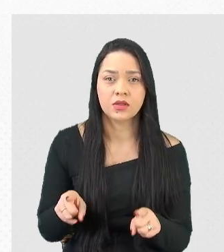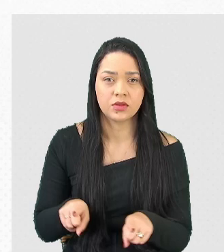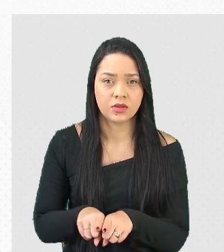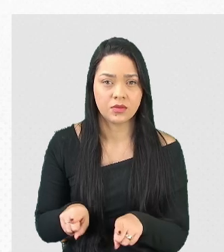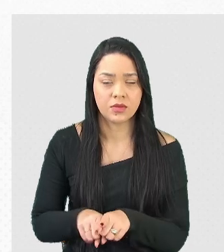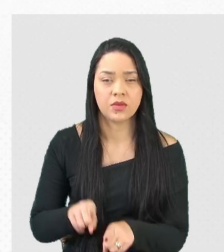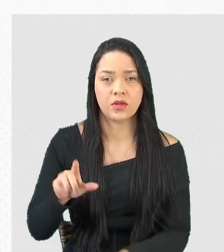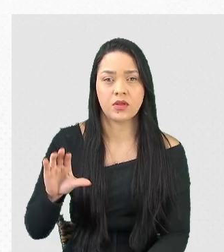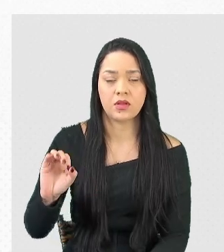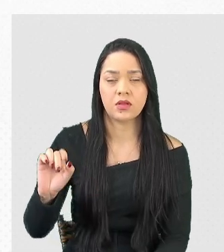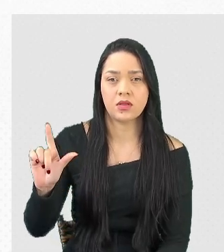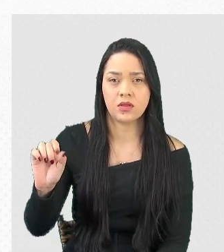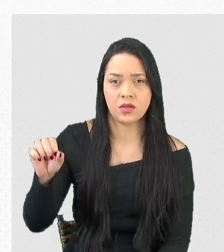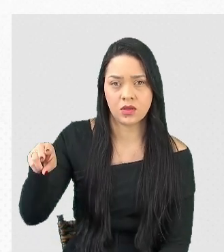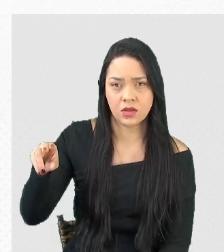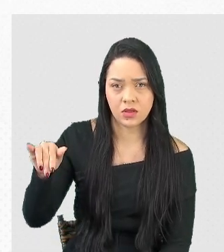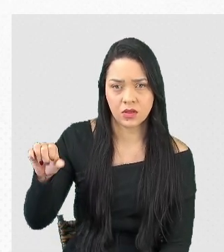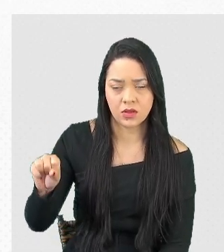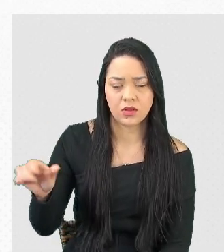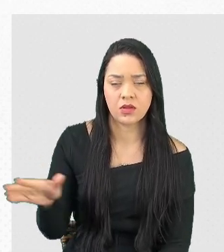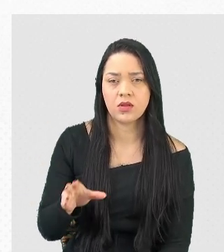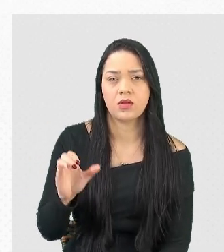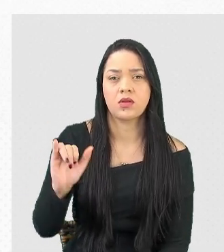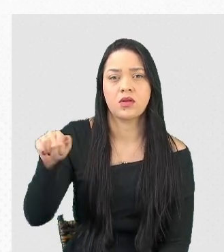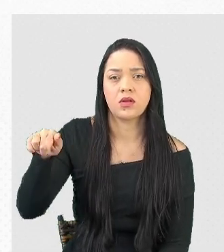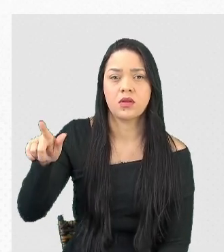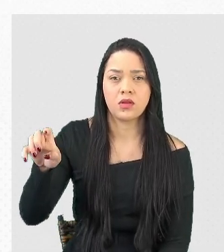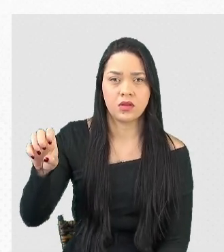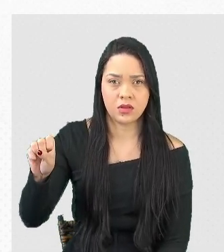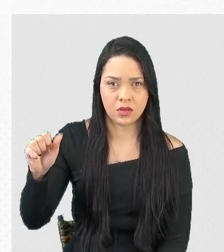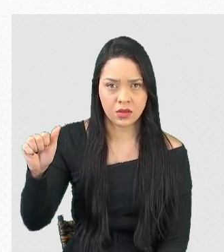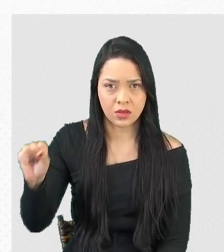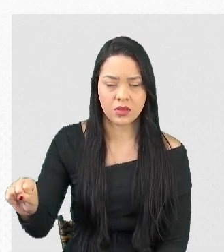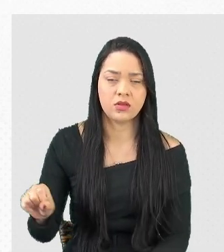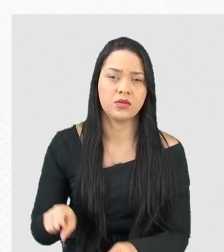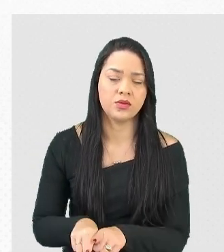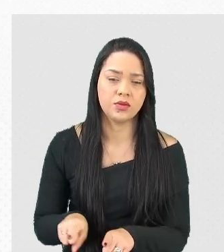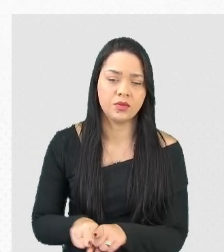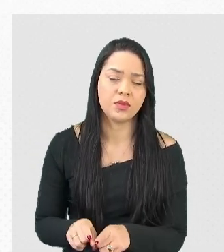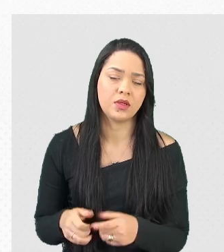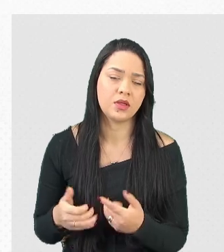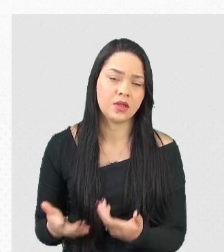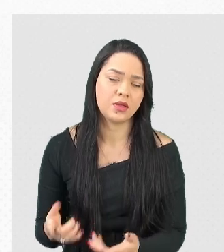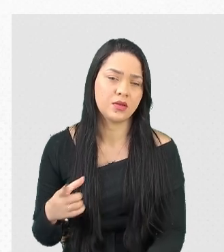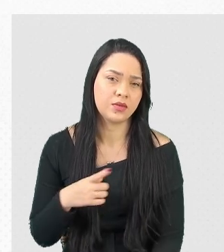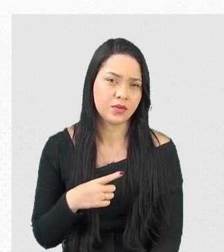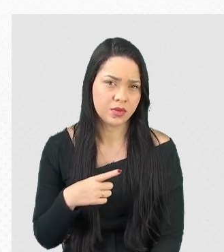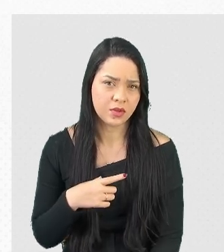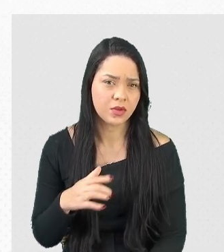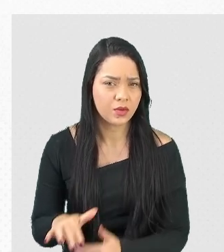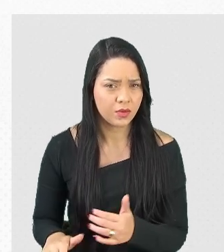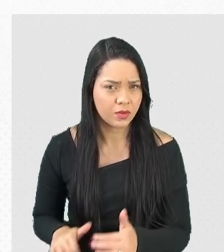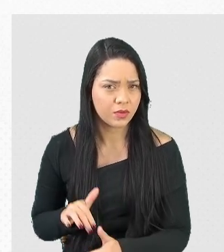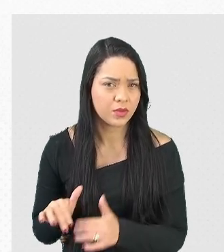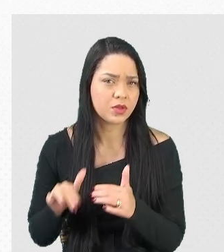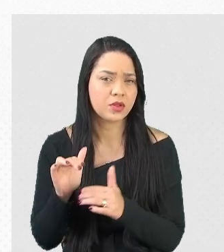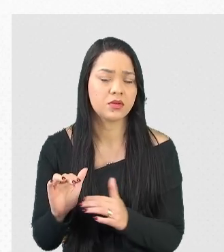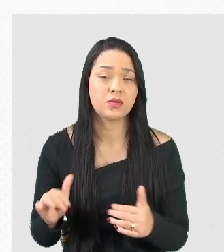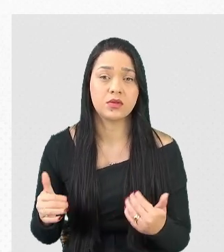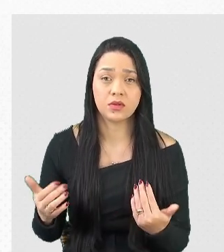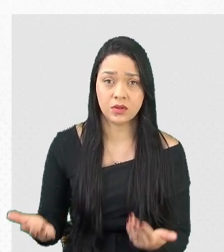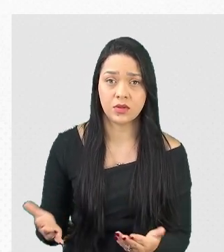Estados Unidos, né, no processo de colonização. Então esse início, né,